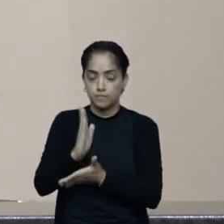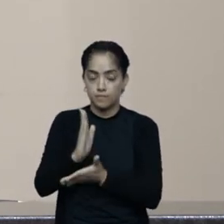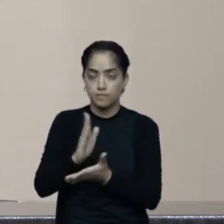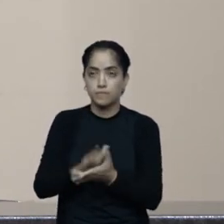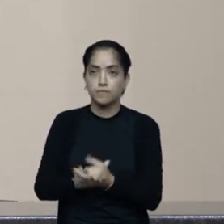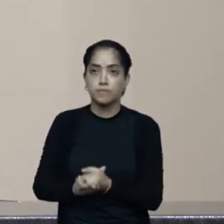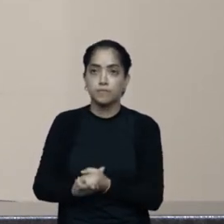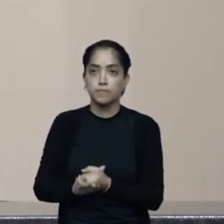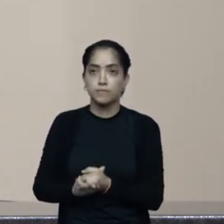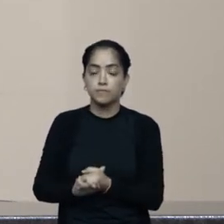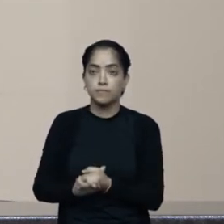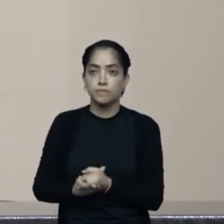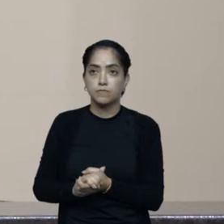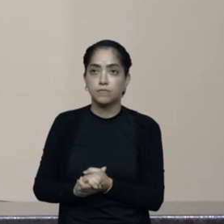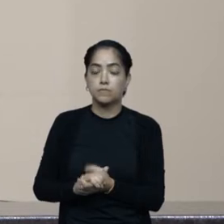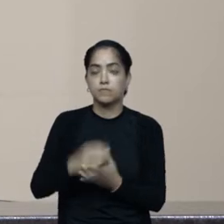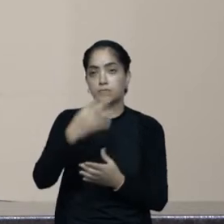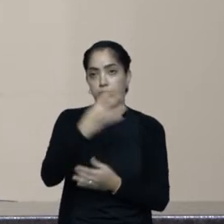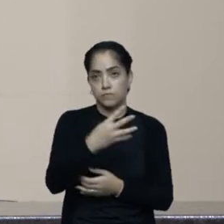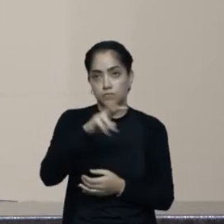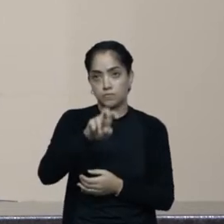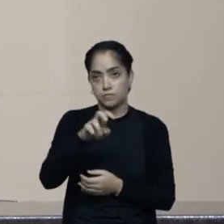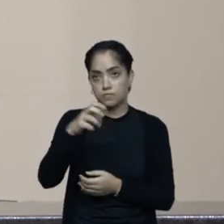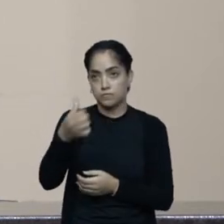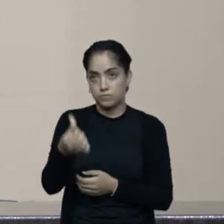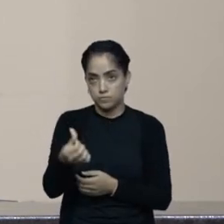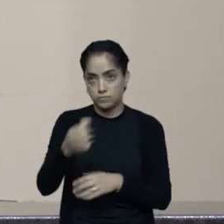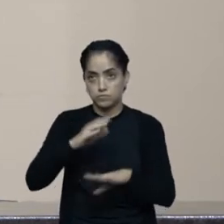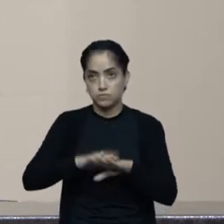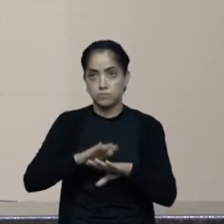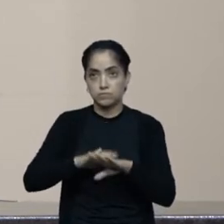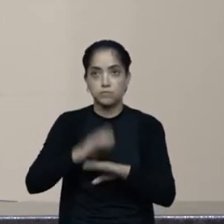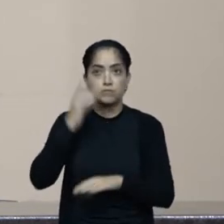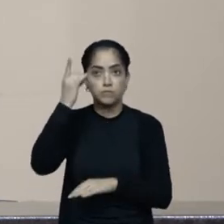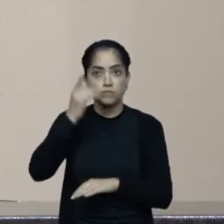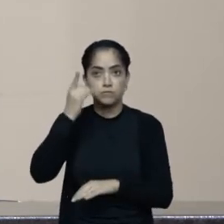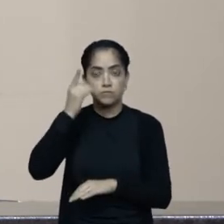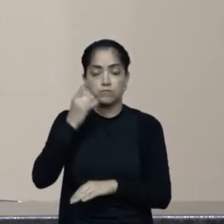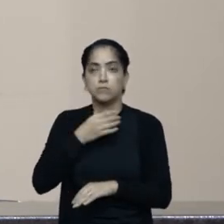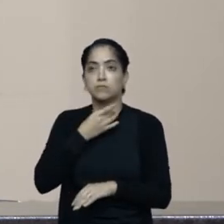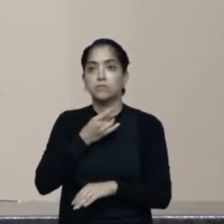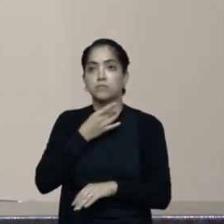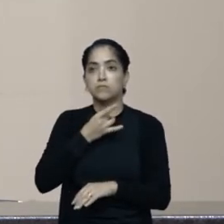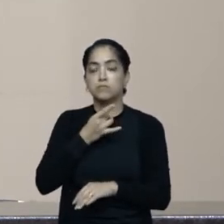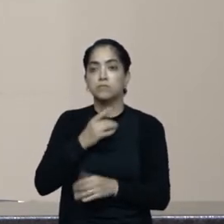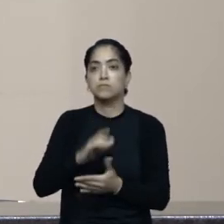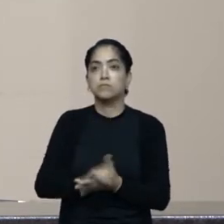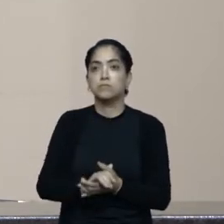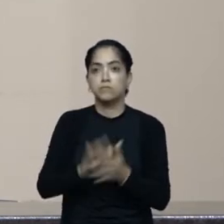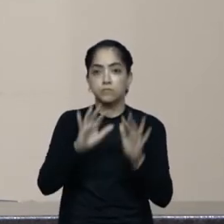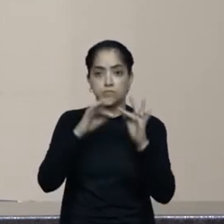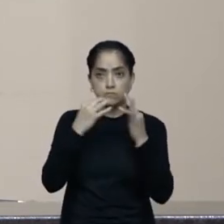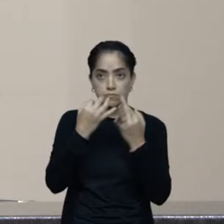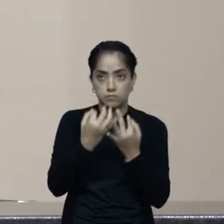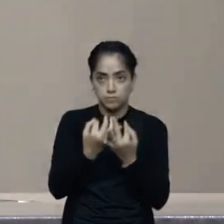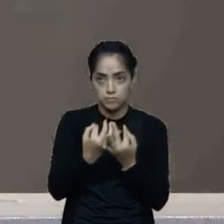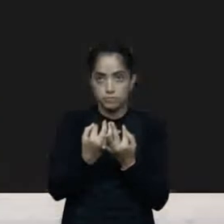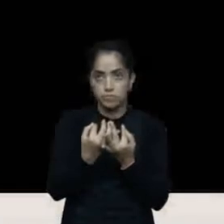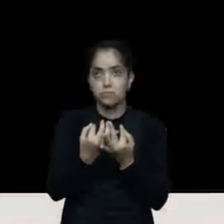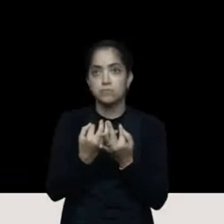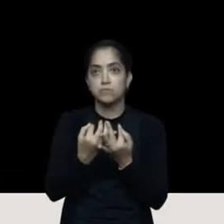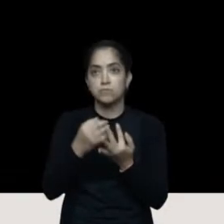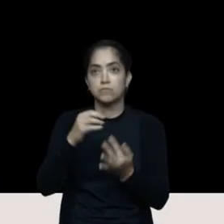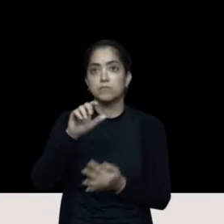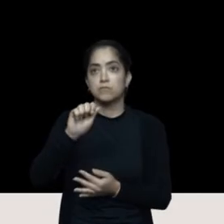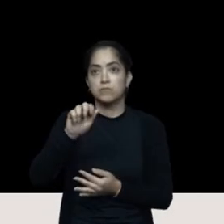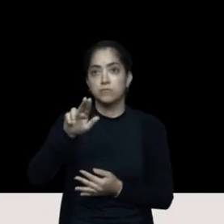Aprovado. Moção 456, autor deputado Valdir Cobalcini, manifestando aos familiares do senhor Augusto